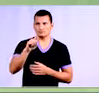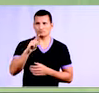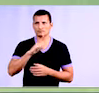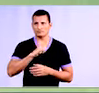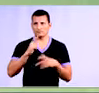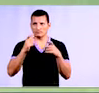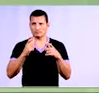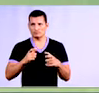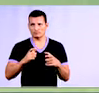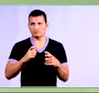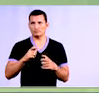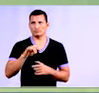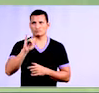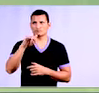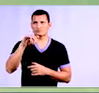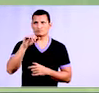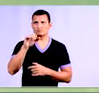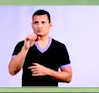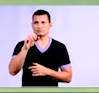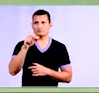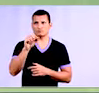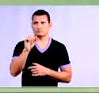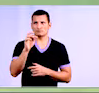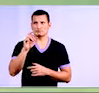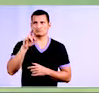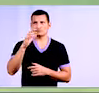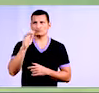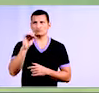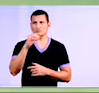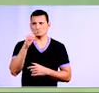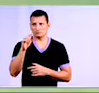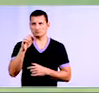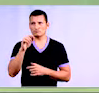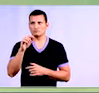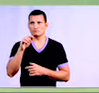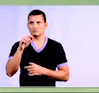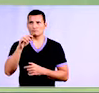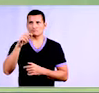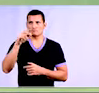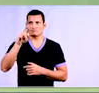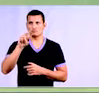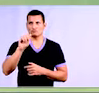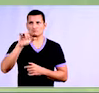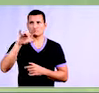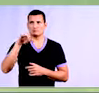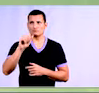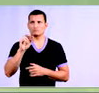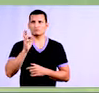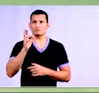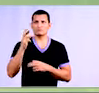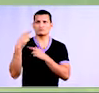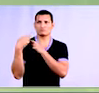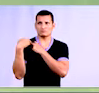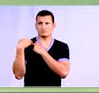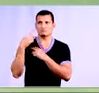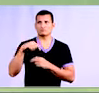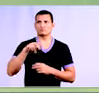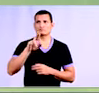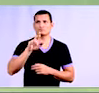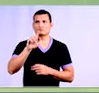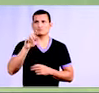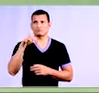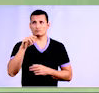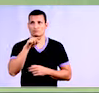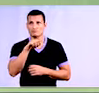um endereço de instrução válida. Quem é responsável pelo gerenciamento? O GM. Ela